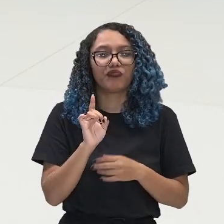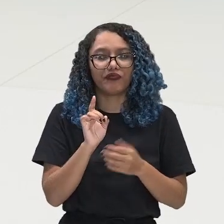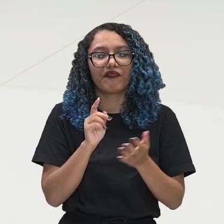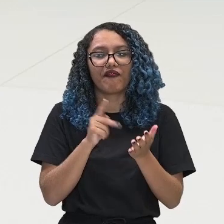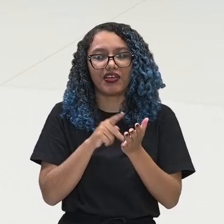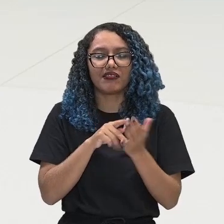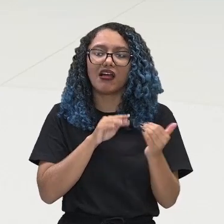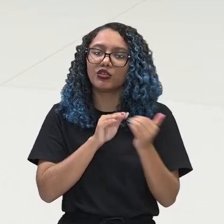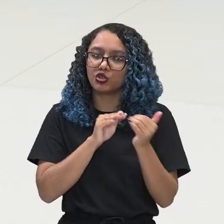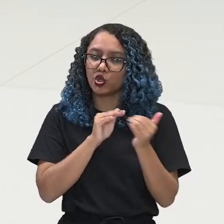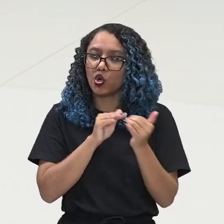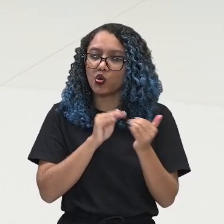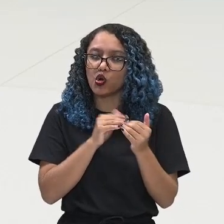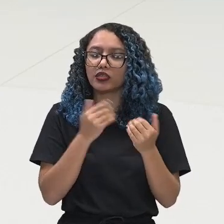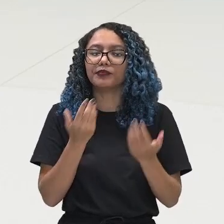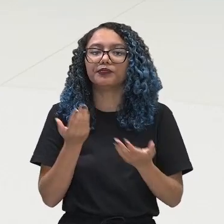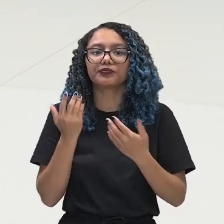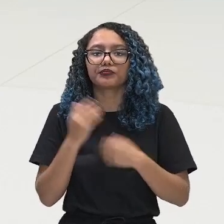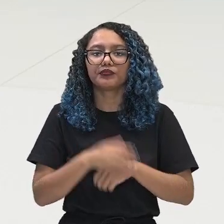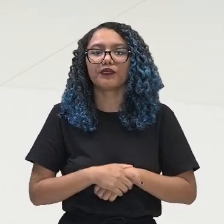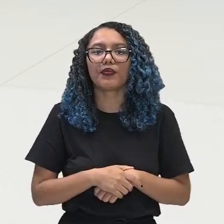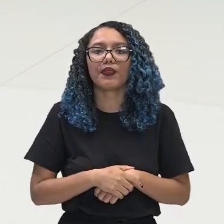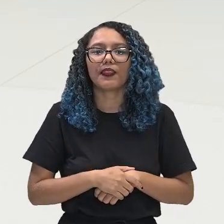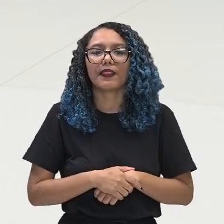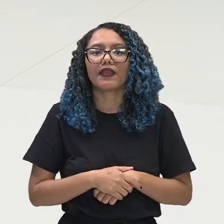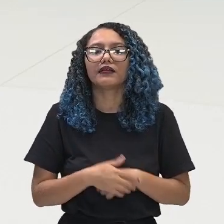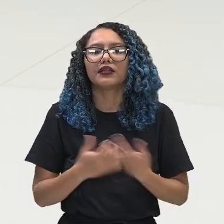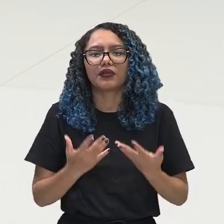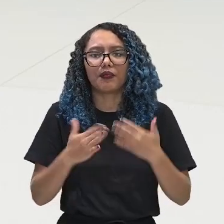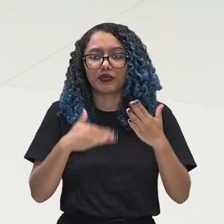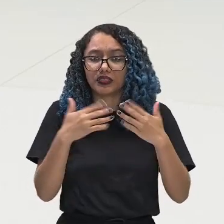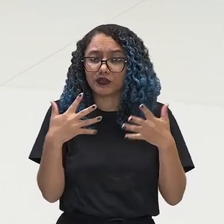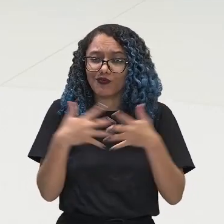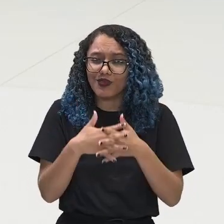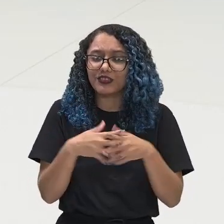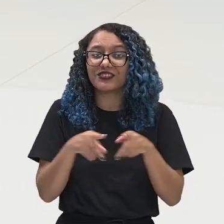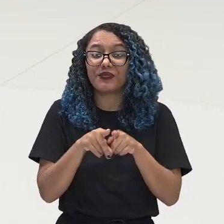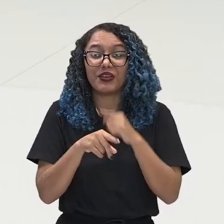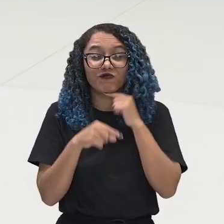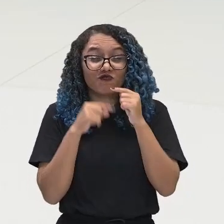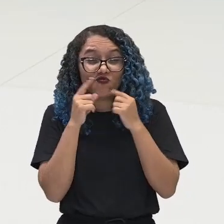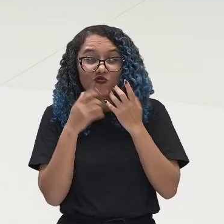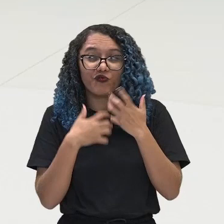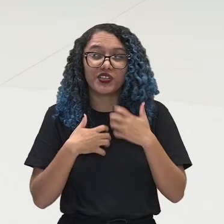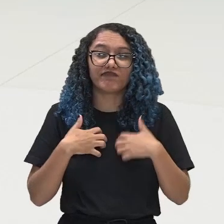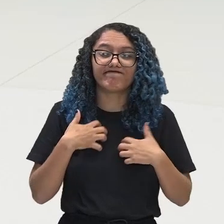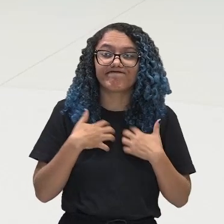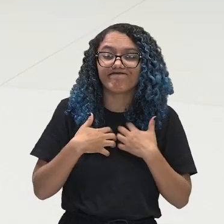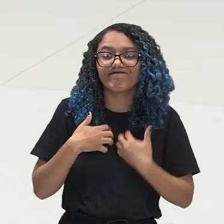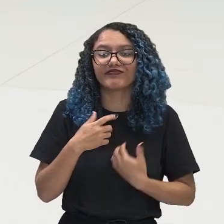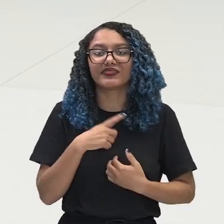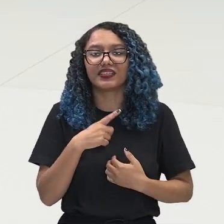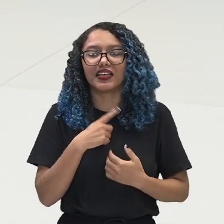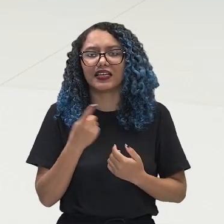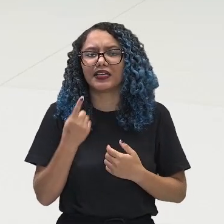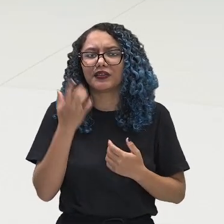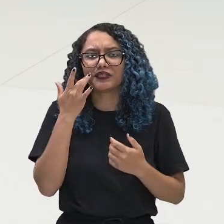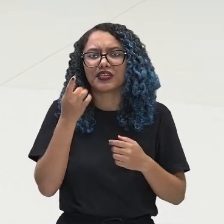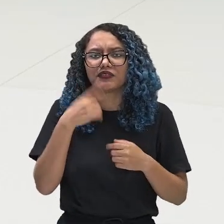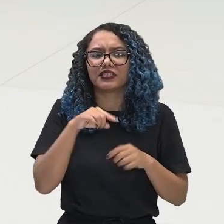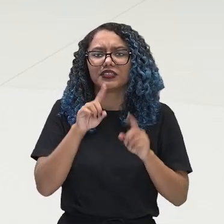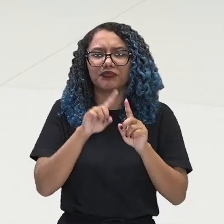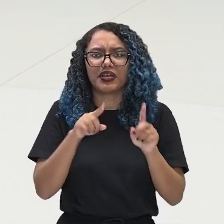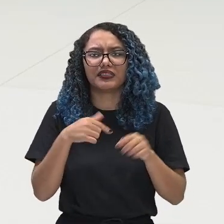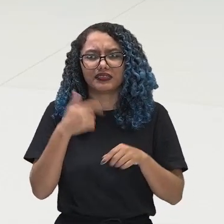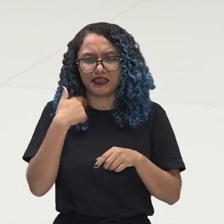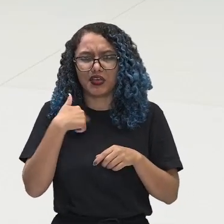É um processo complexo, repleto de dúvidas e incertezas. Talvez, não sei se você já pensou, mas eu já pensei várias vezes,